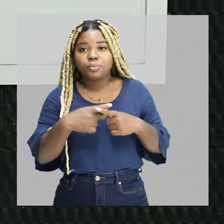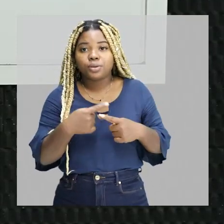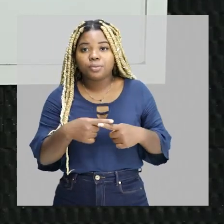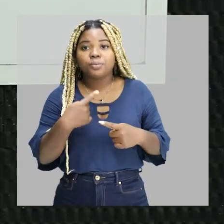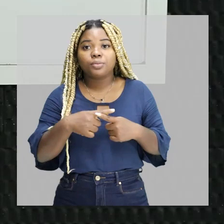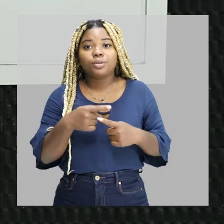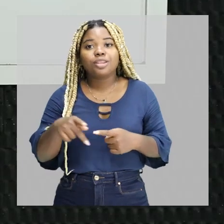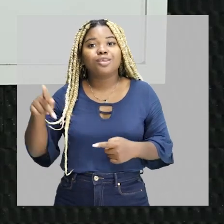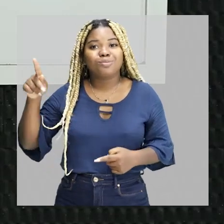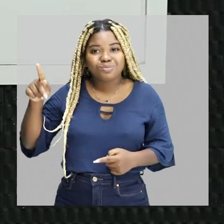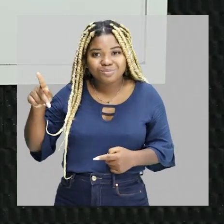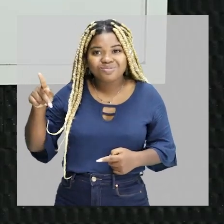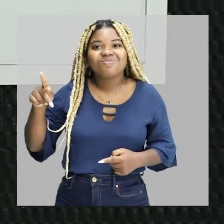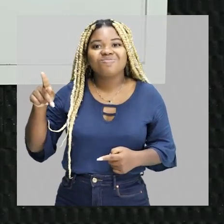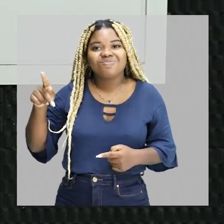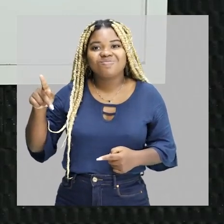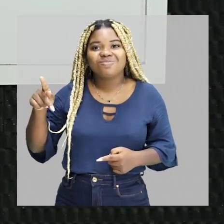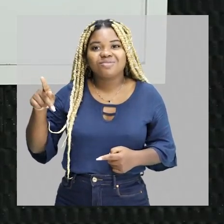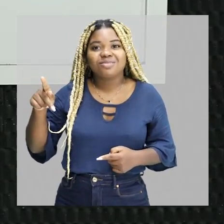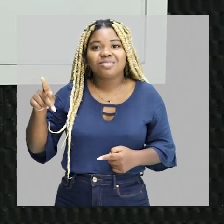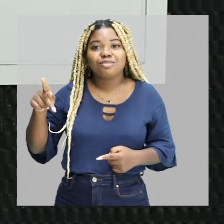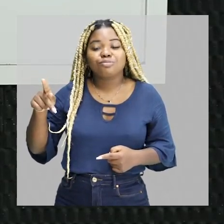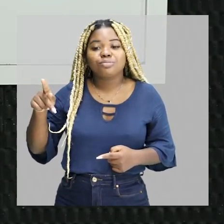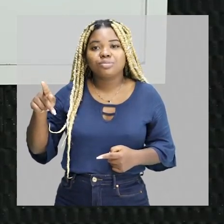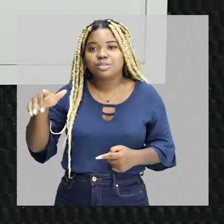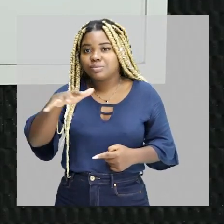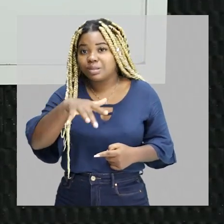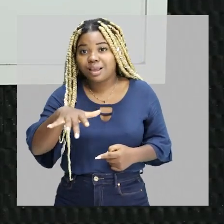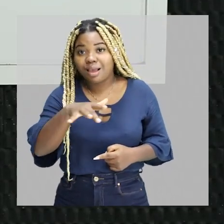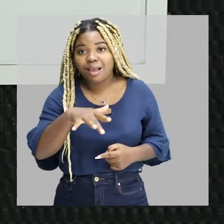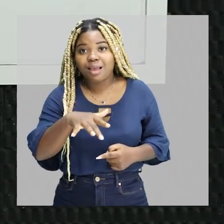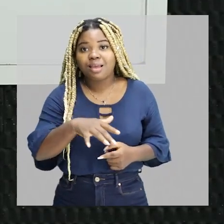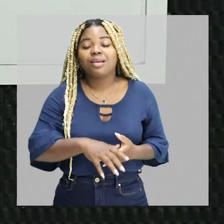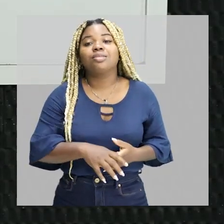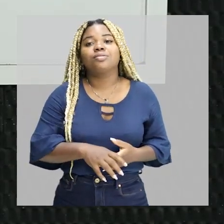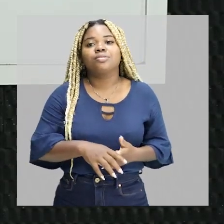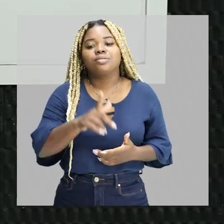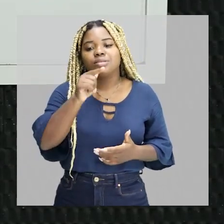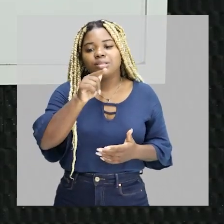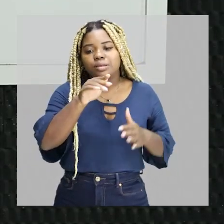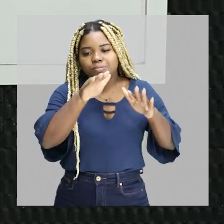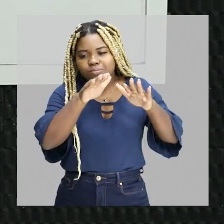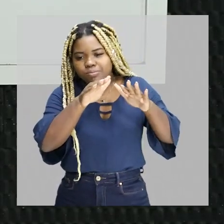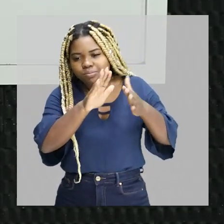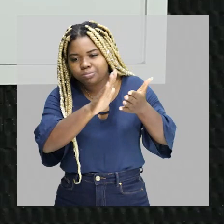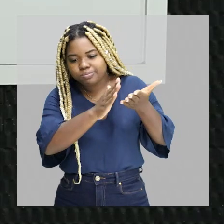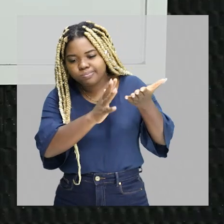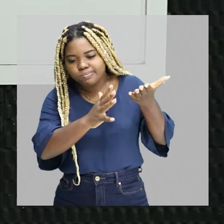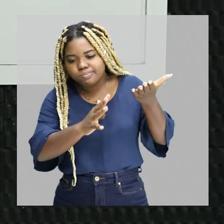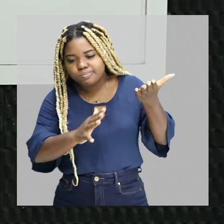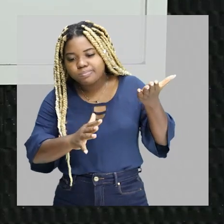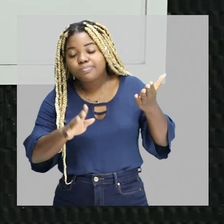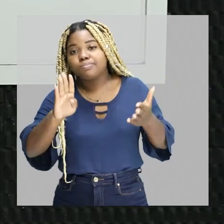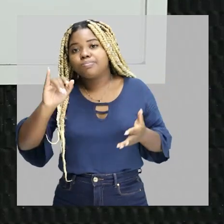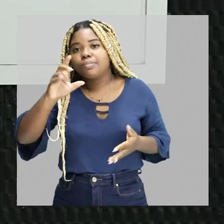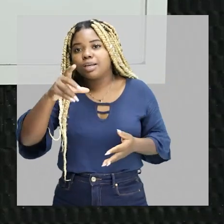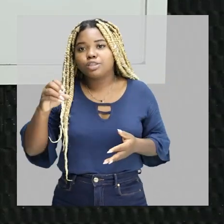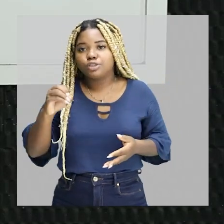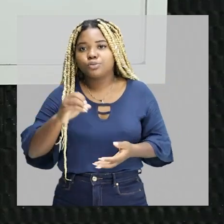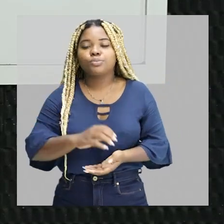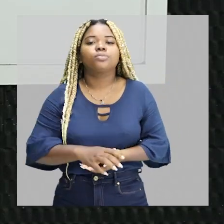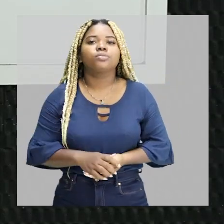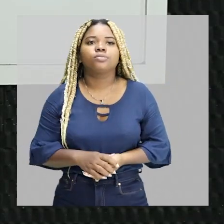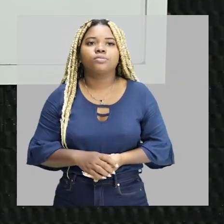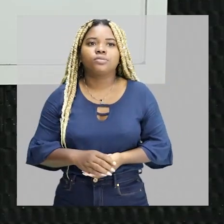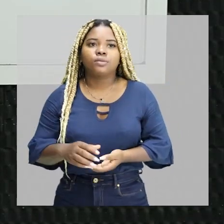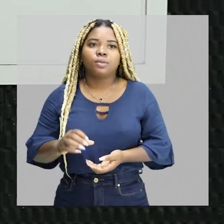pressão atmosférica que está empurrando esse fluido para baixo, esse líquido para baixo. Então nós temos o seguinte, ó, se ele é feito bem